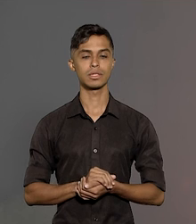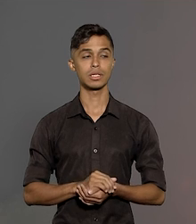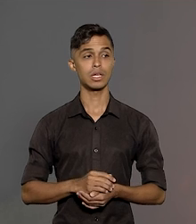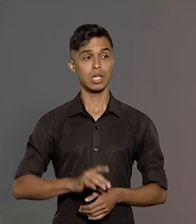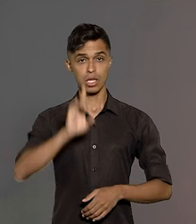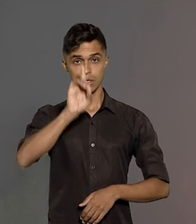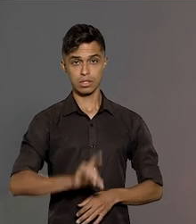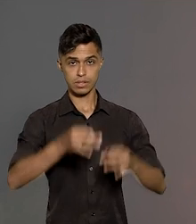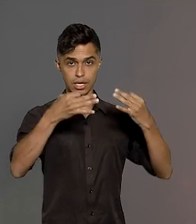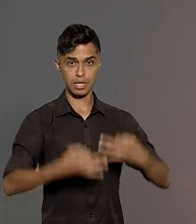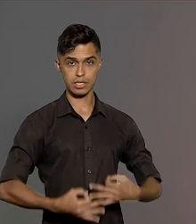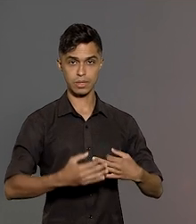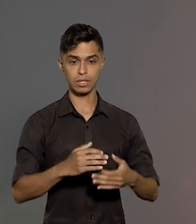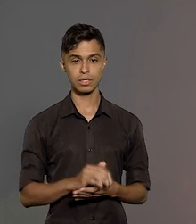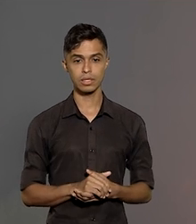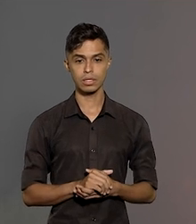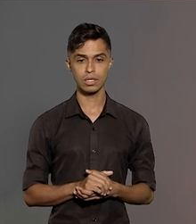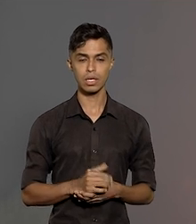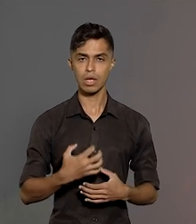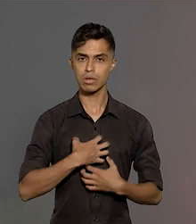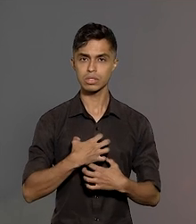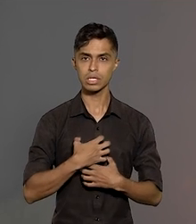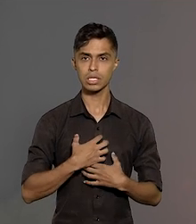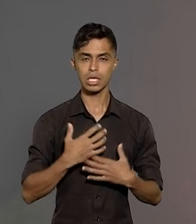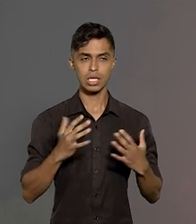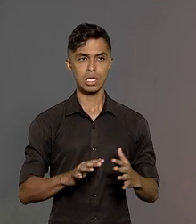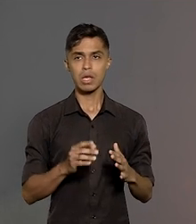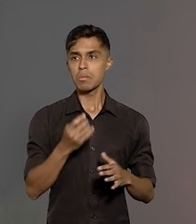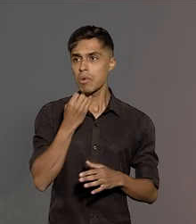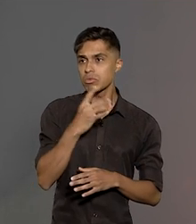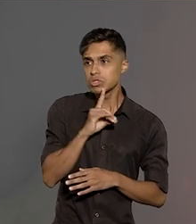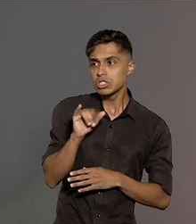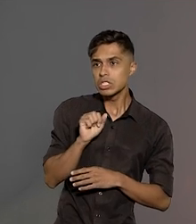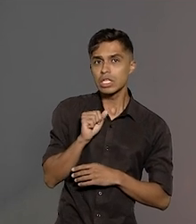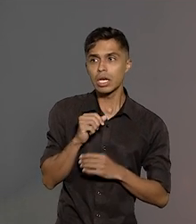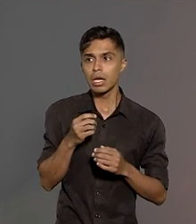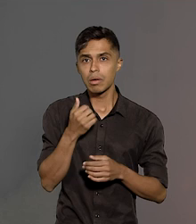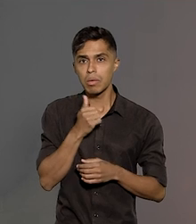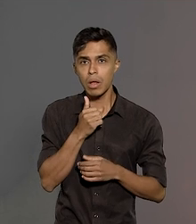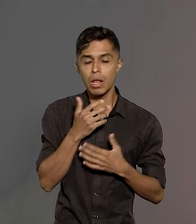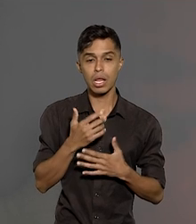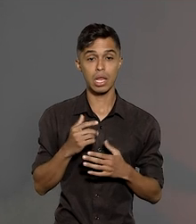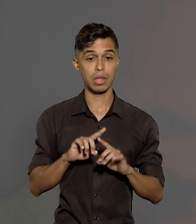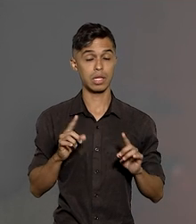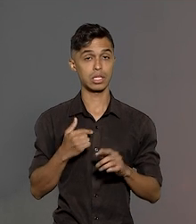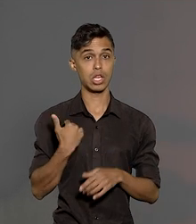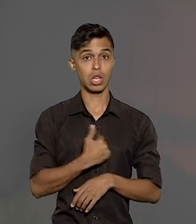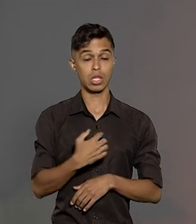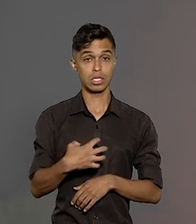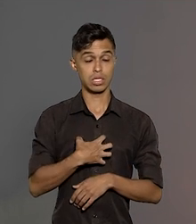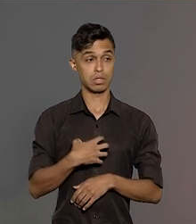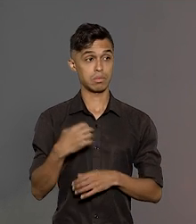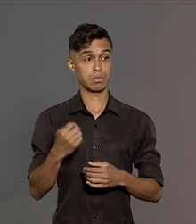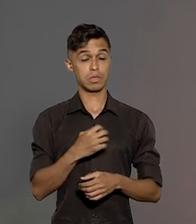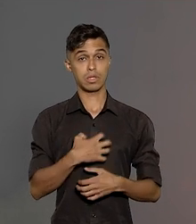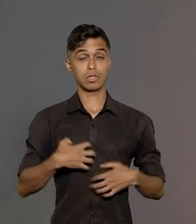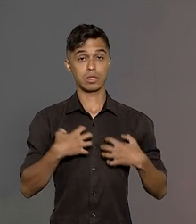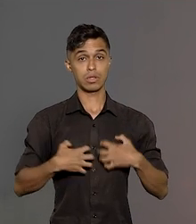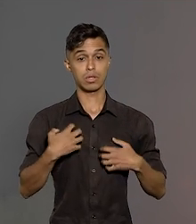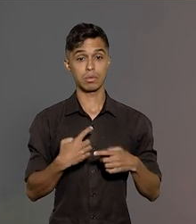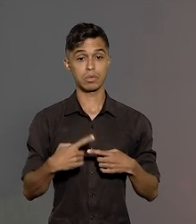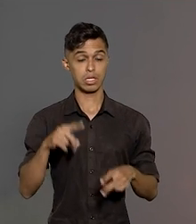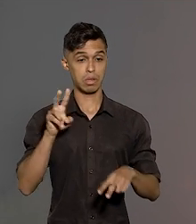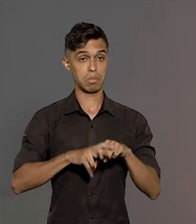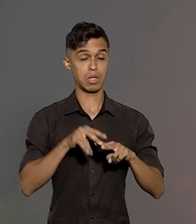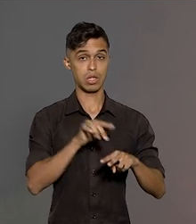Dignidade, eu me senti gente de novo. Não sabia nem que era bom dia, mulher. Porque se nós dava bom dia lá no masculino pros presos, bom dia porque eu tô é preso, infeliz. Sai